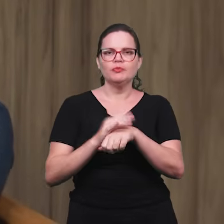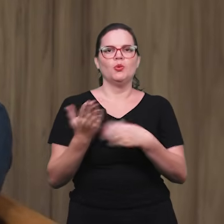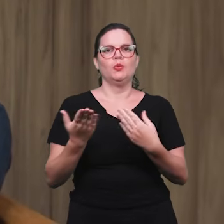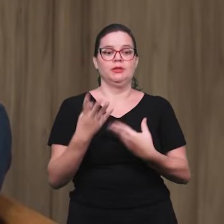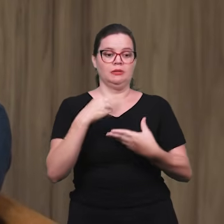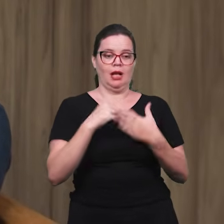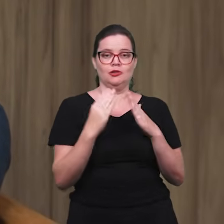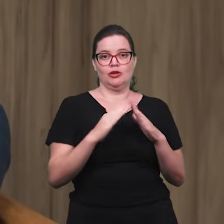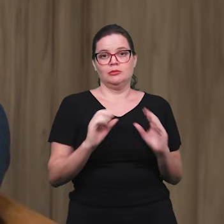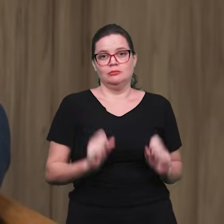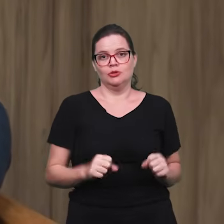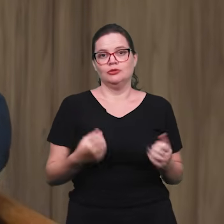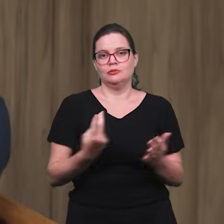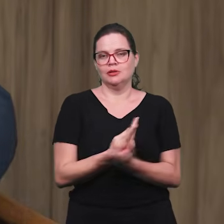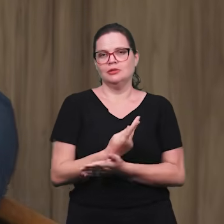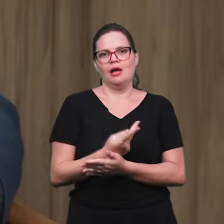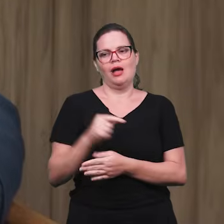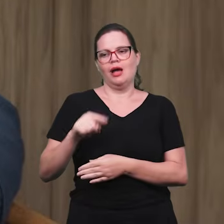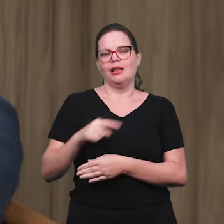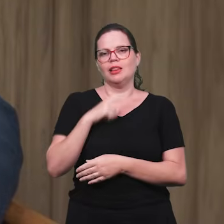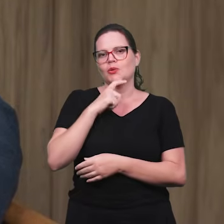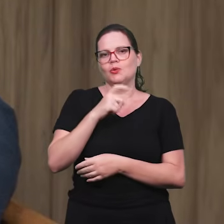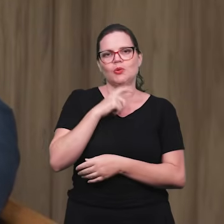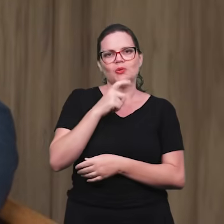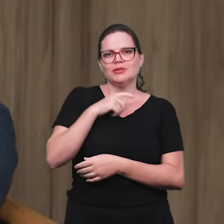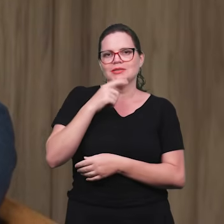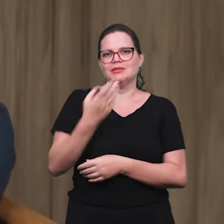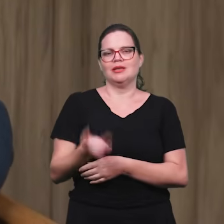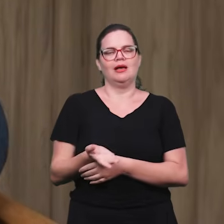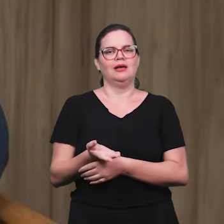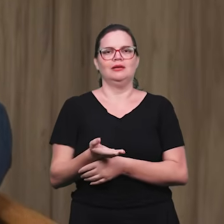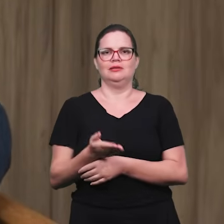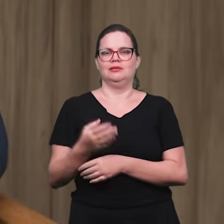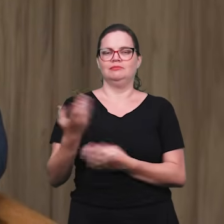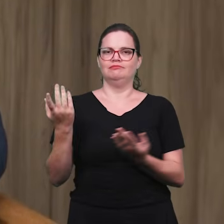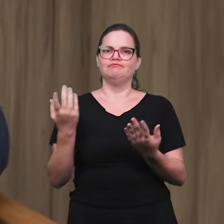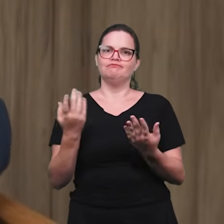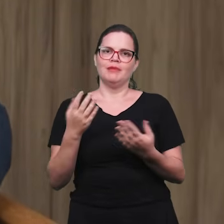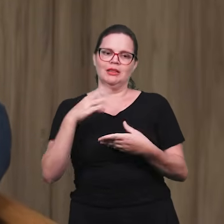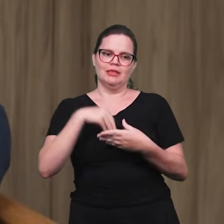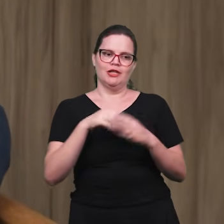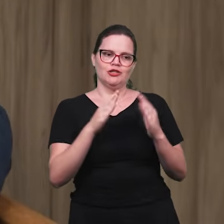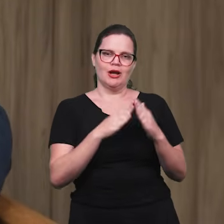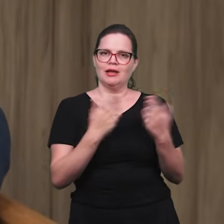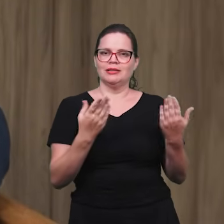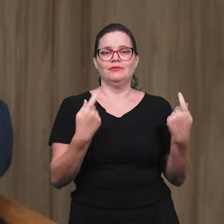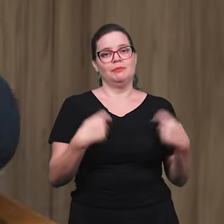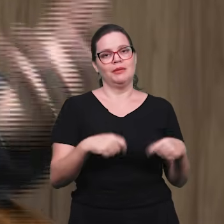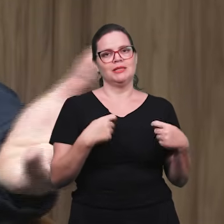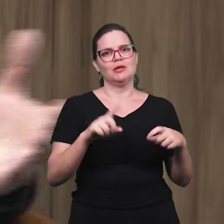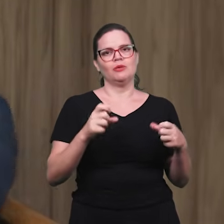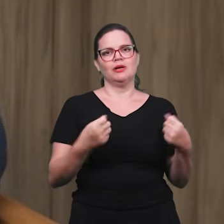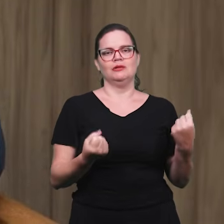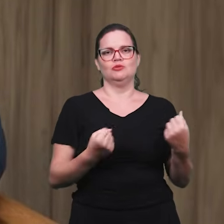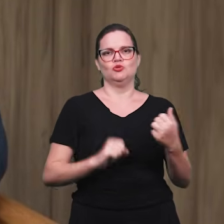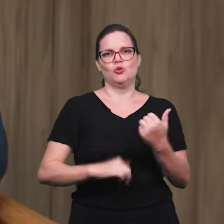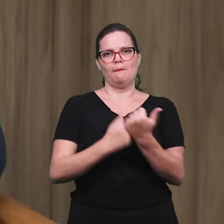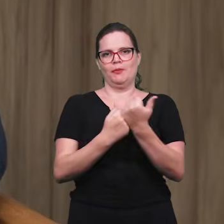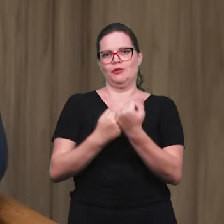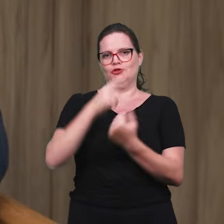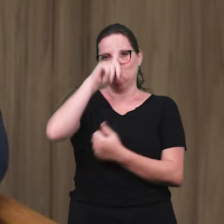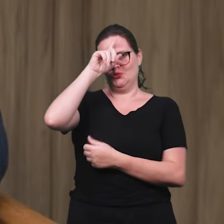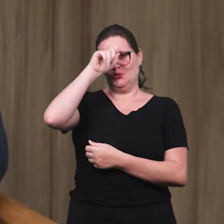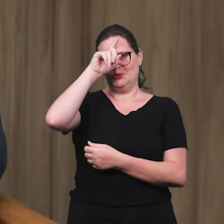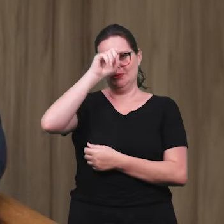complicações em domicílio mesmo, que dificulta a condução dele no domicílio. Automaticamente ele precisa de um suporte hospitalar ou um suporte de